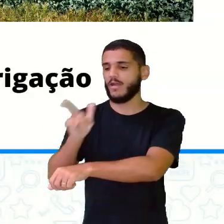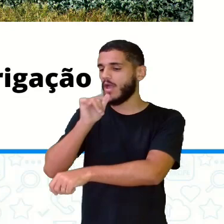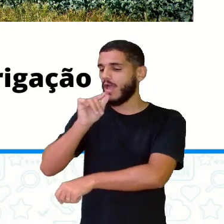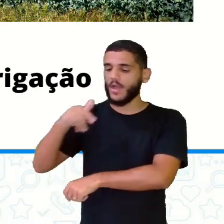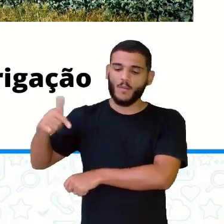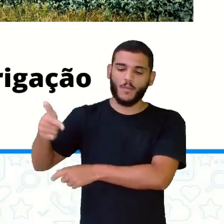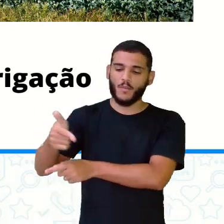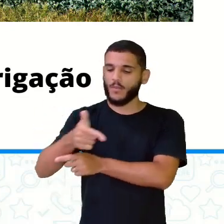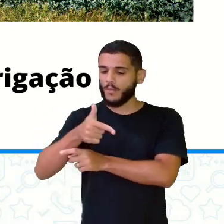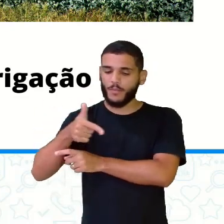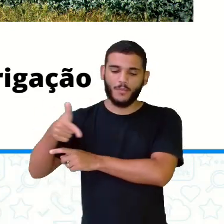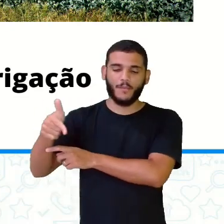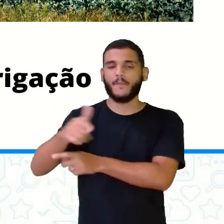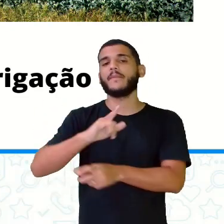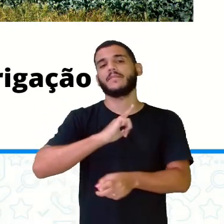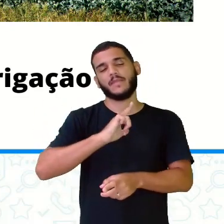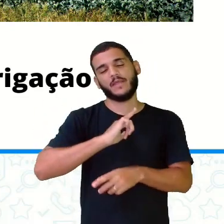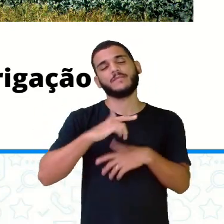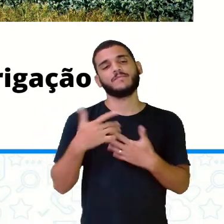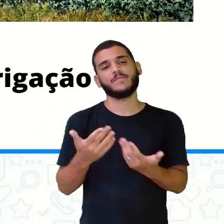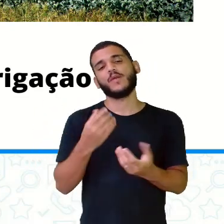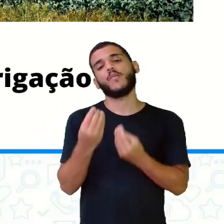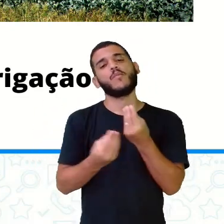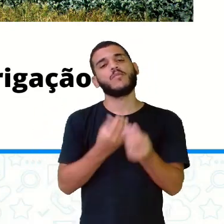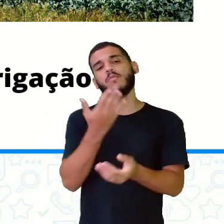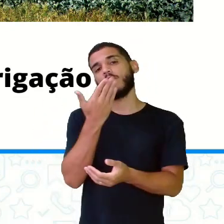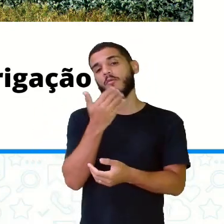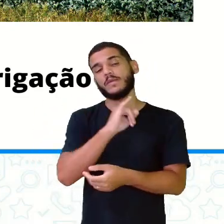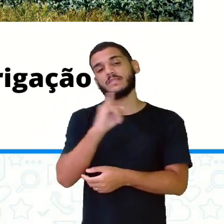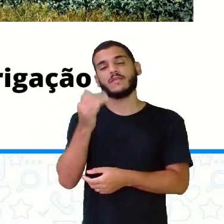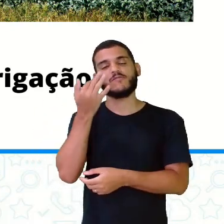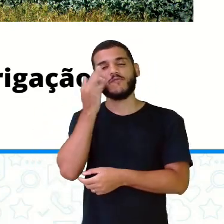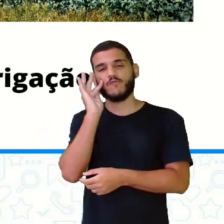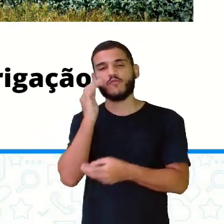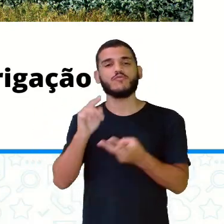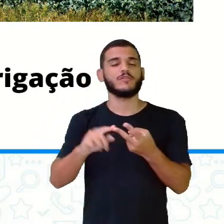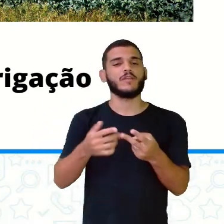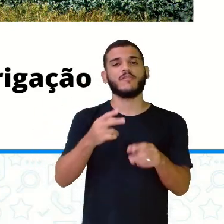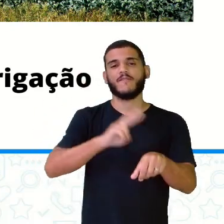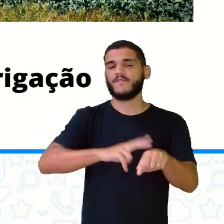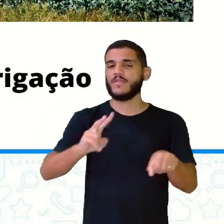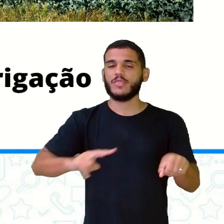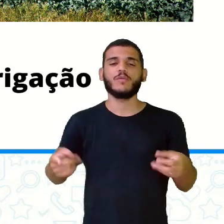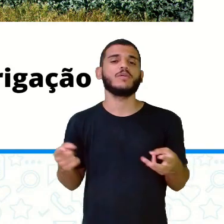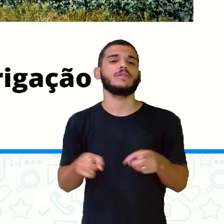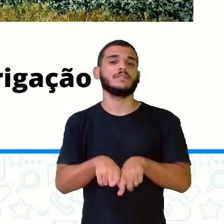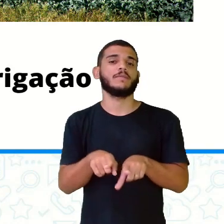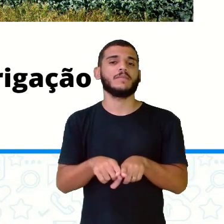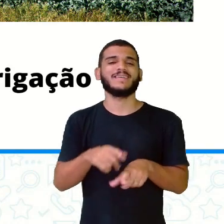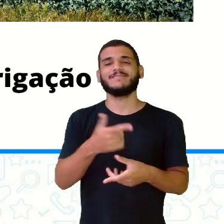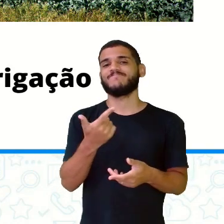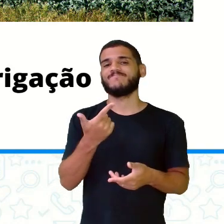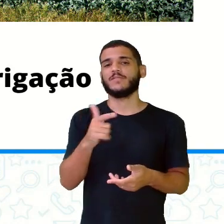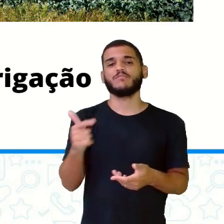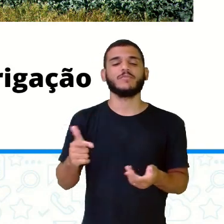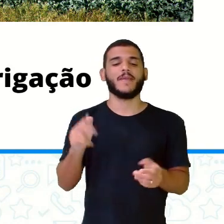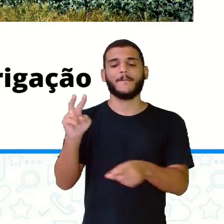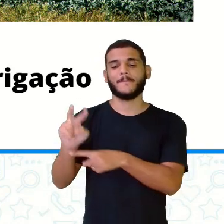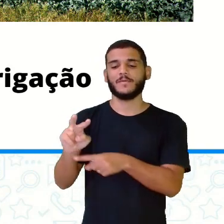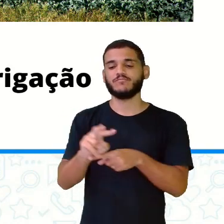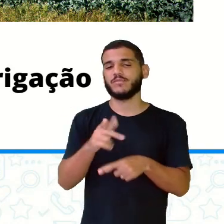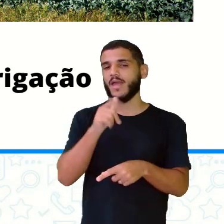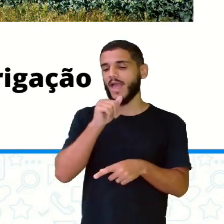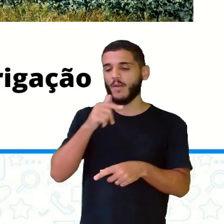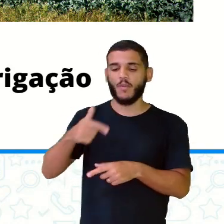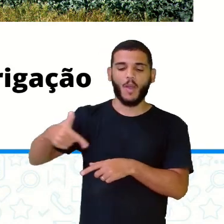né? Como a gente vai comer se as nossas frutas, se as nossas verduras, elas não são irrigadas, né? Se